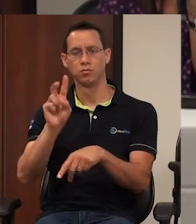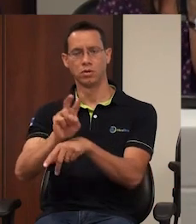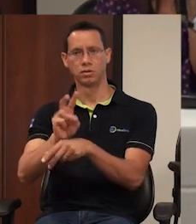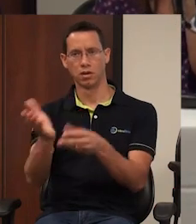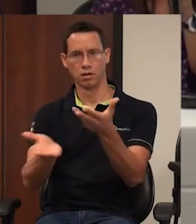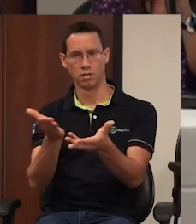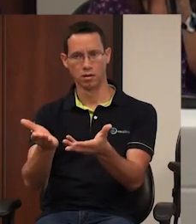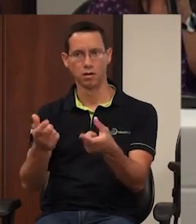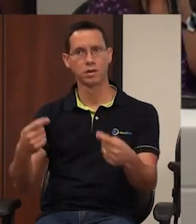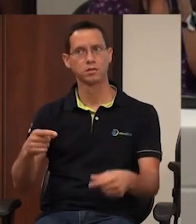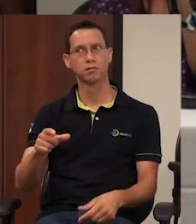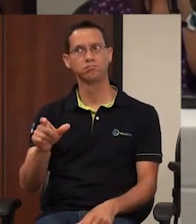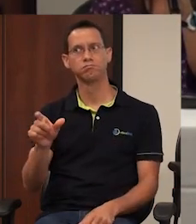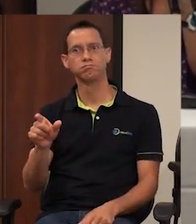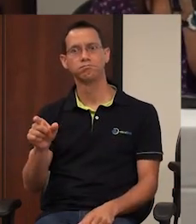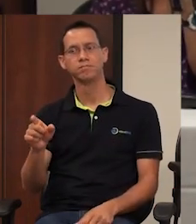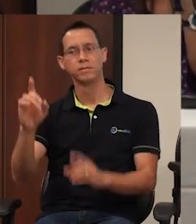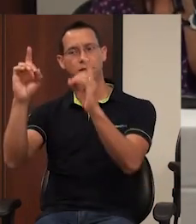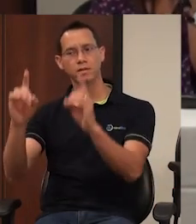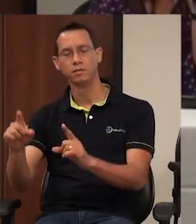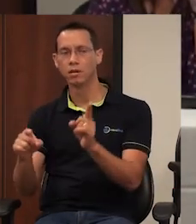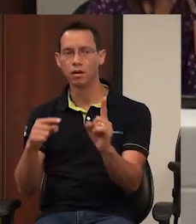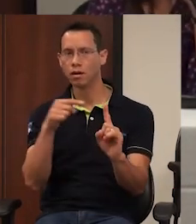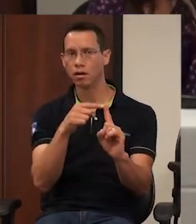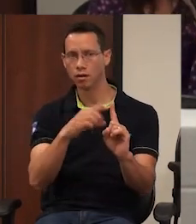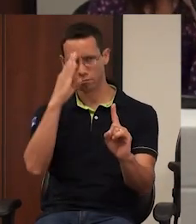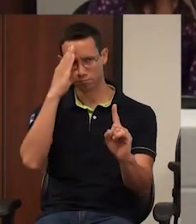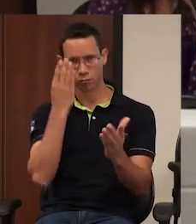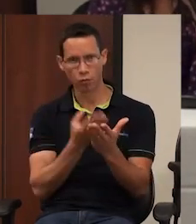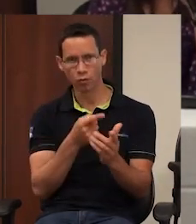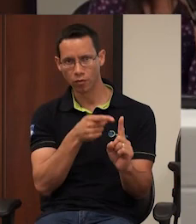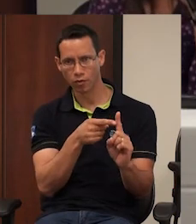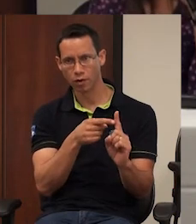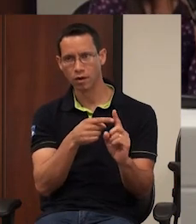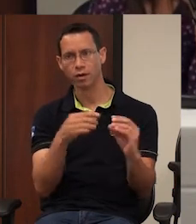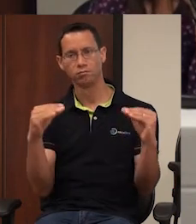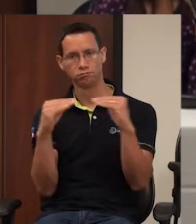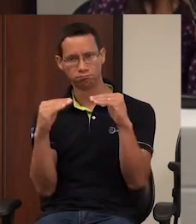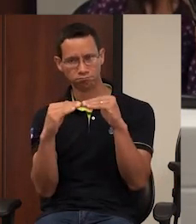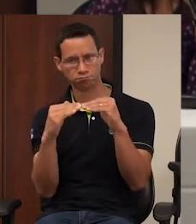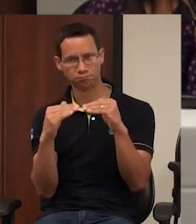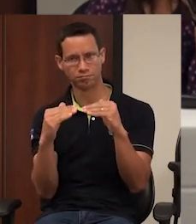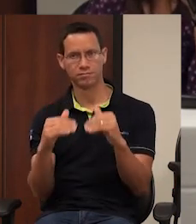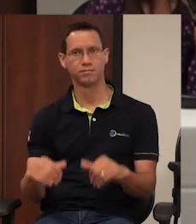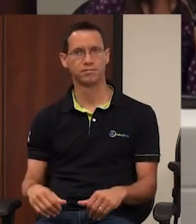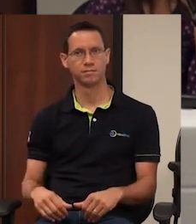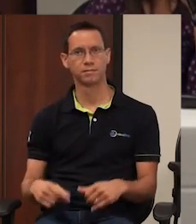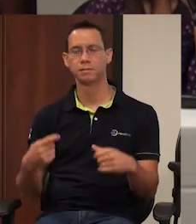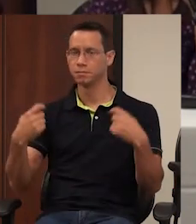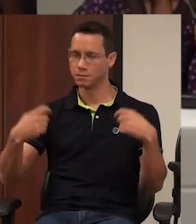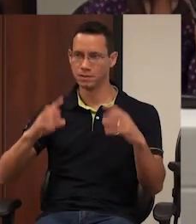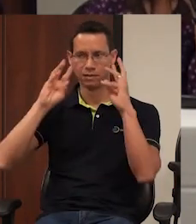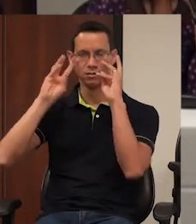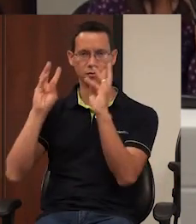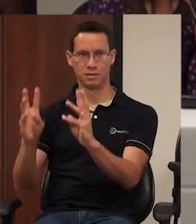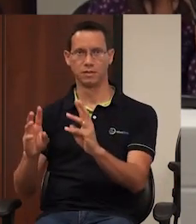tenha que ser uma pessoa de confiança da pessoa com deficiência. Então ela também tem que consentir nisso. Ela tem que ser ouvida. Ela